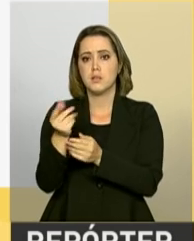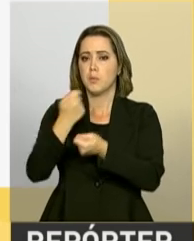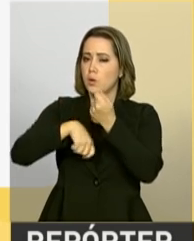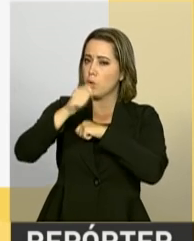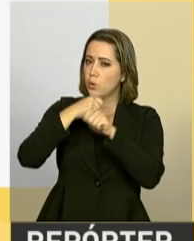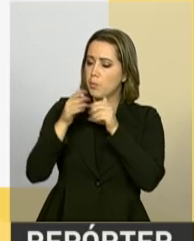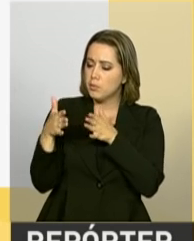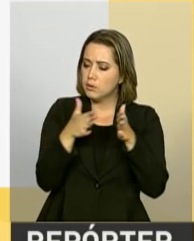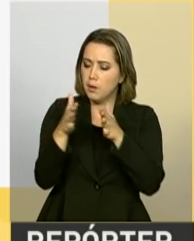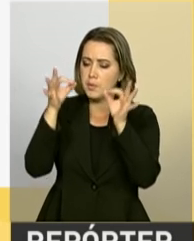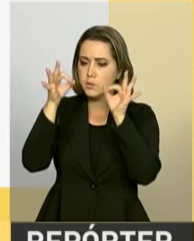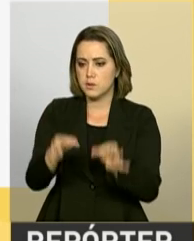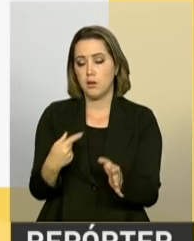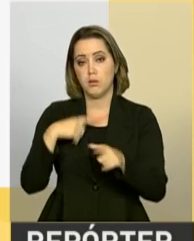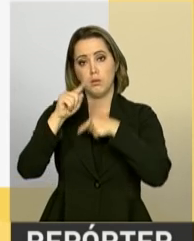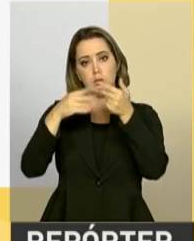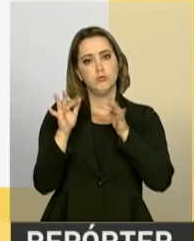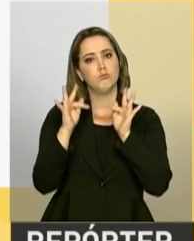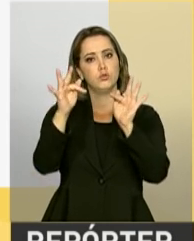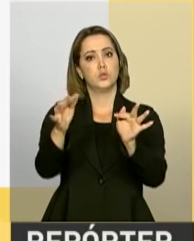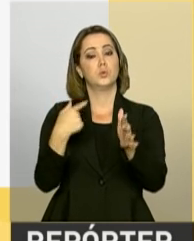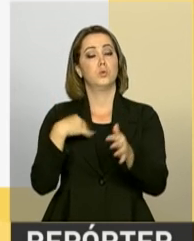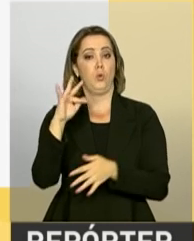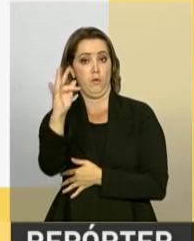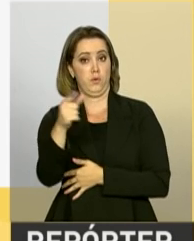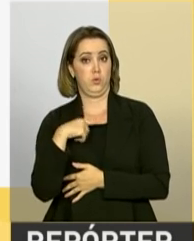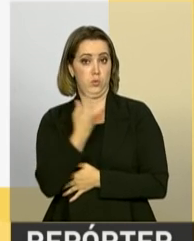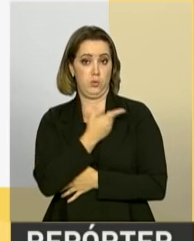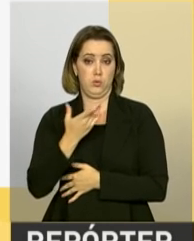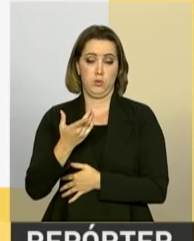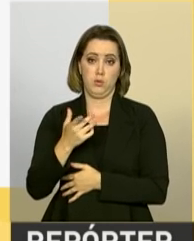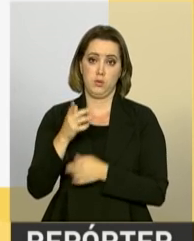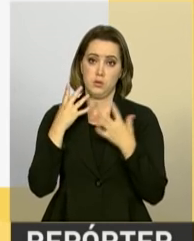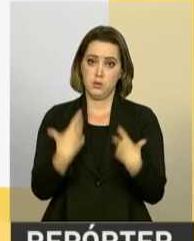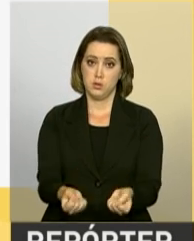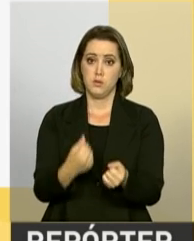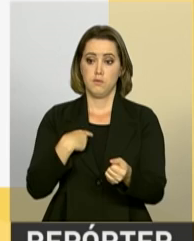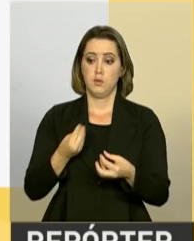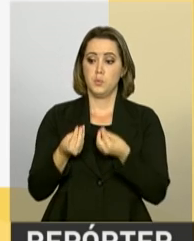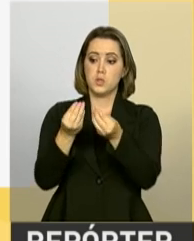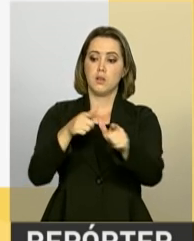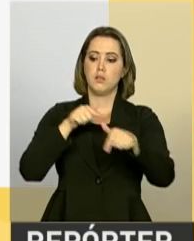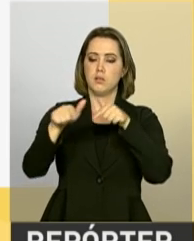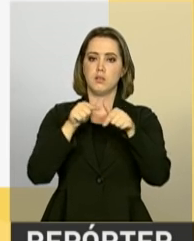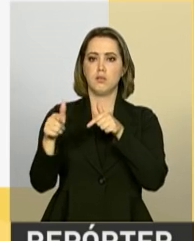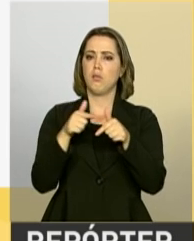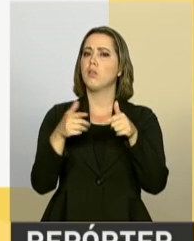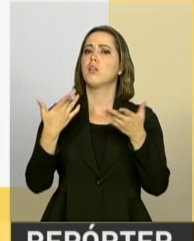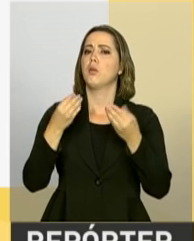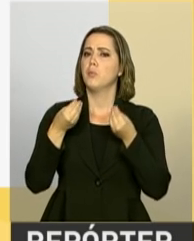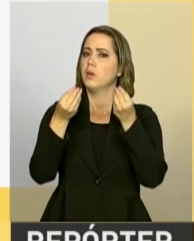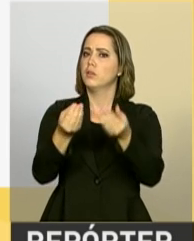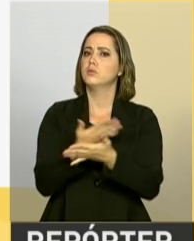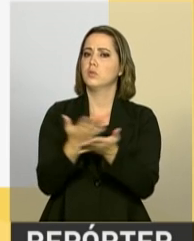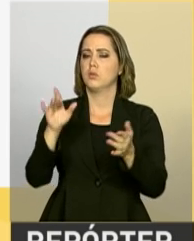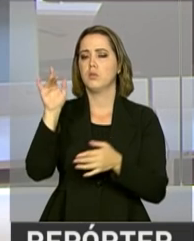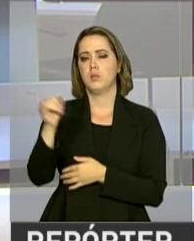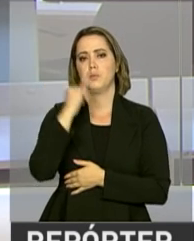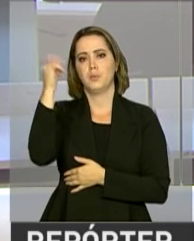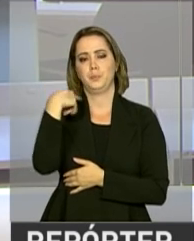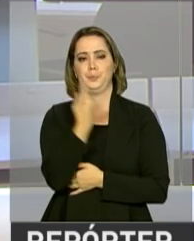nos trilhos e logo, logo, se Deus quiser, nós vamos colocar os empregos na rua. Isso que é importante para o nosso